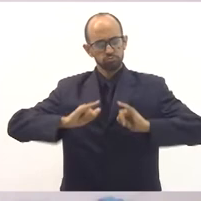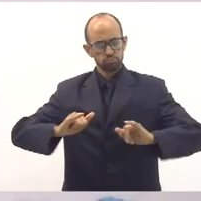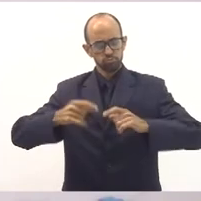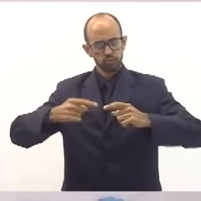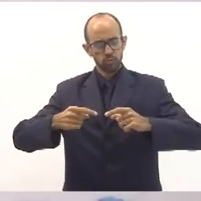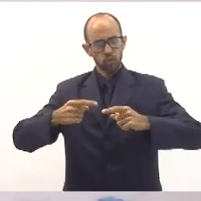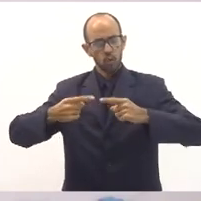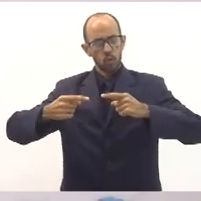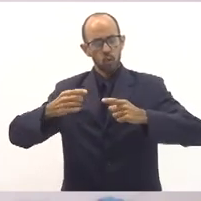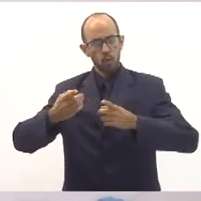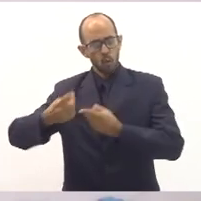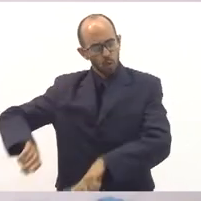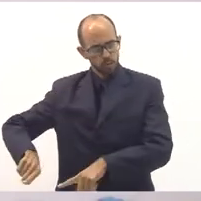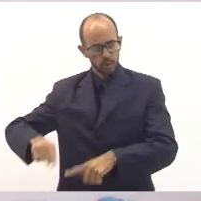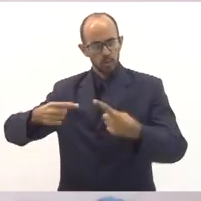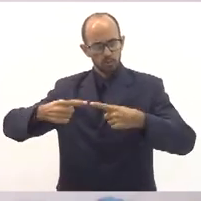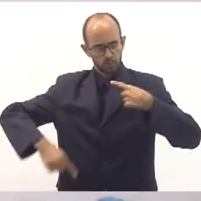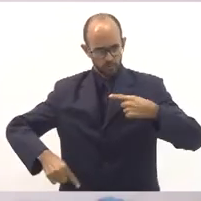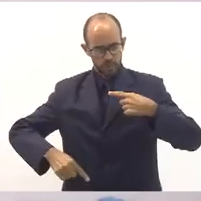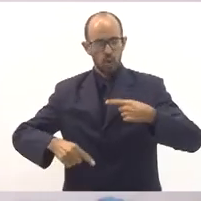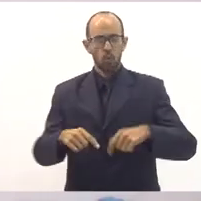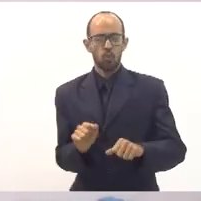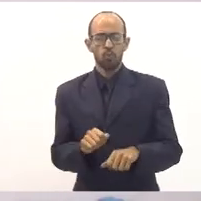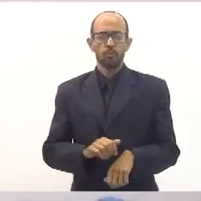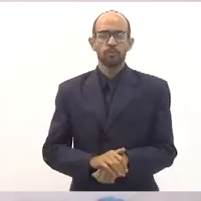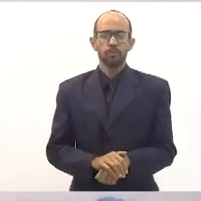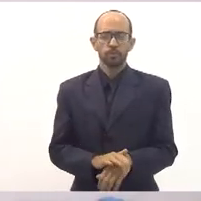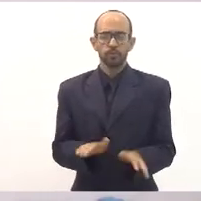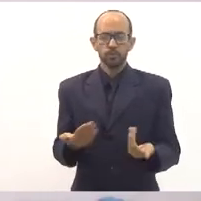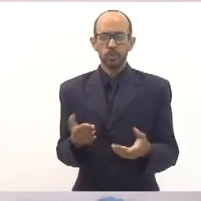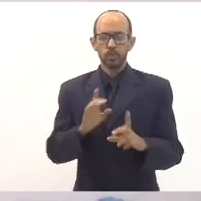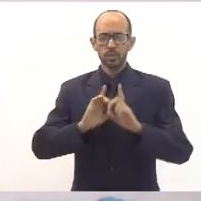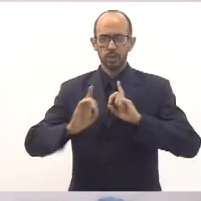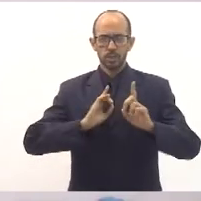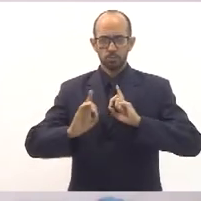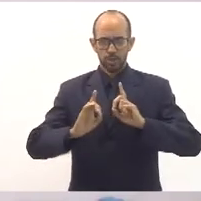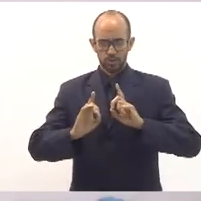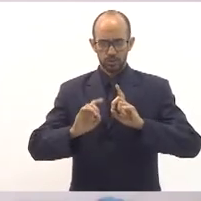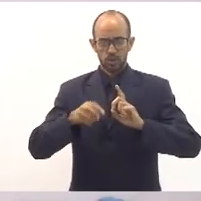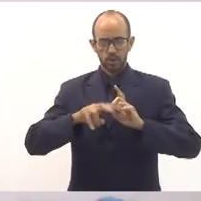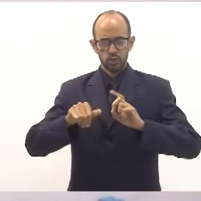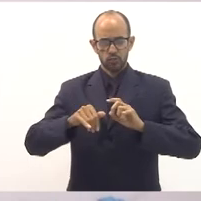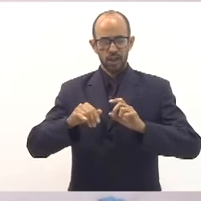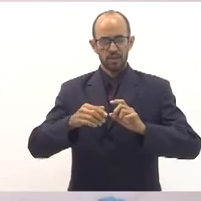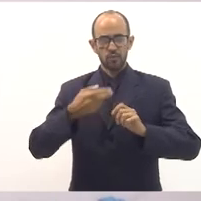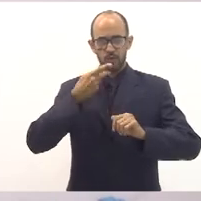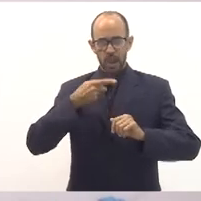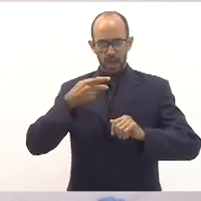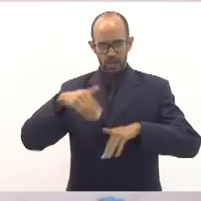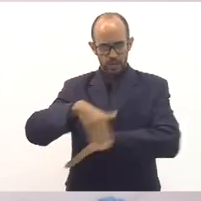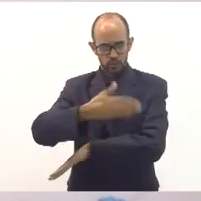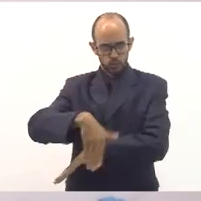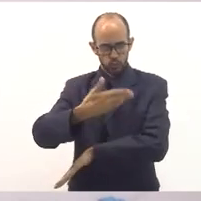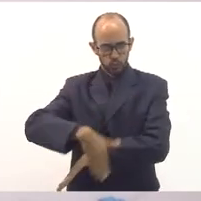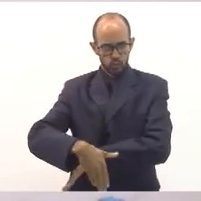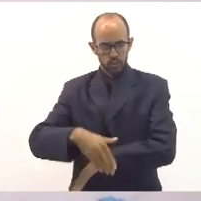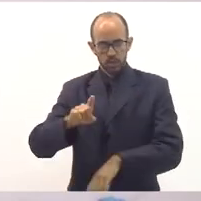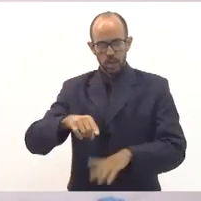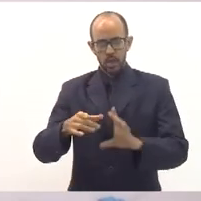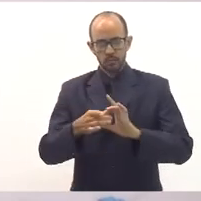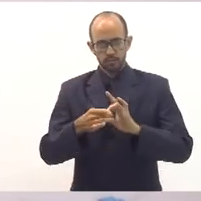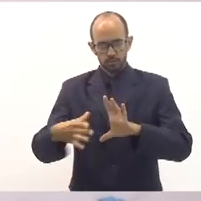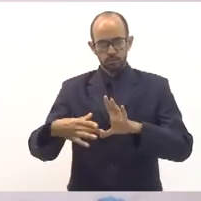então a esse debate né que a gente vai trazer para as ruas a democratização é política de drogas